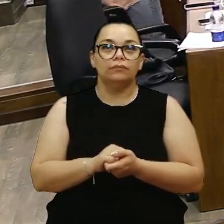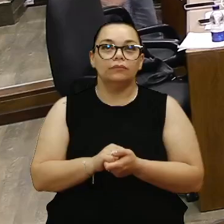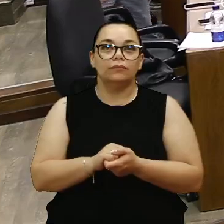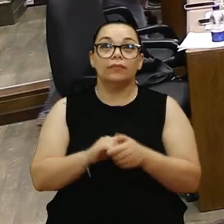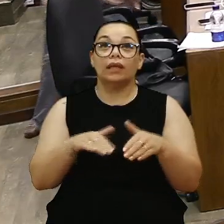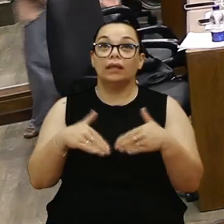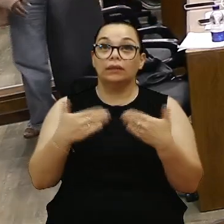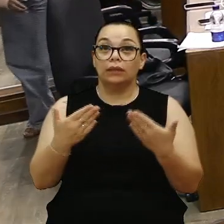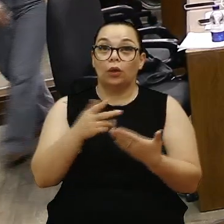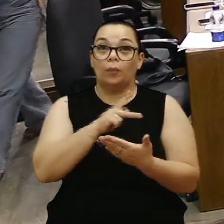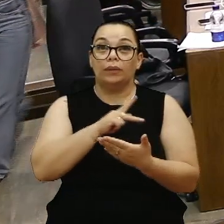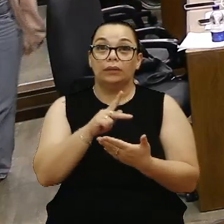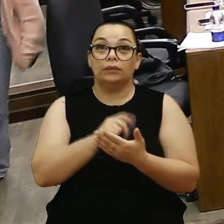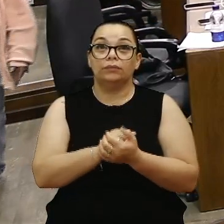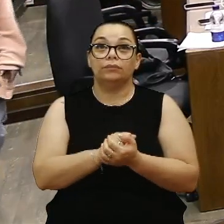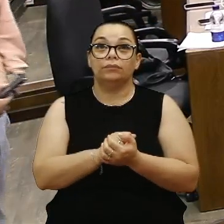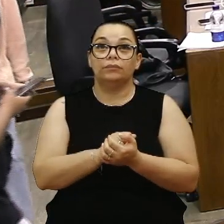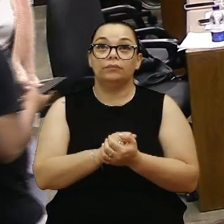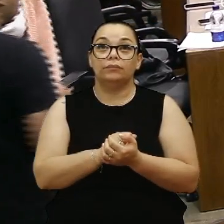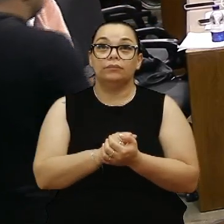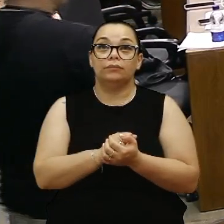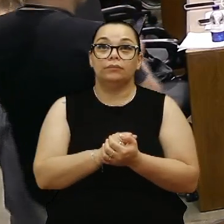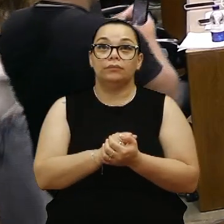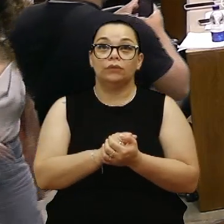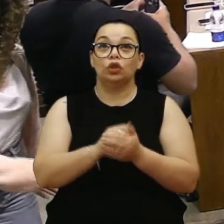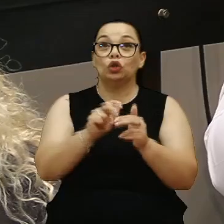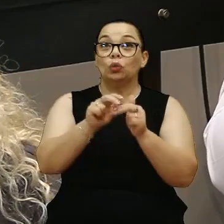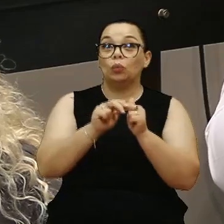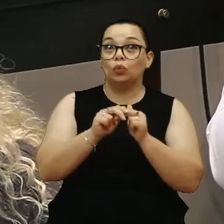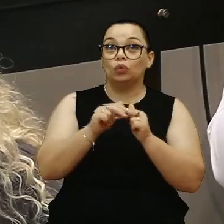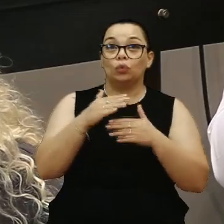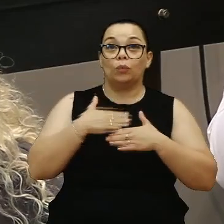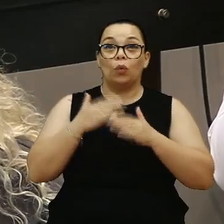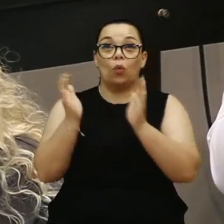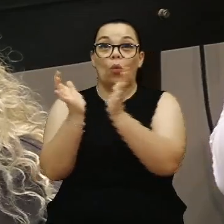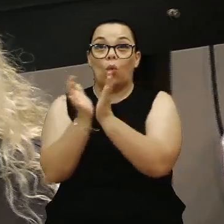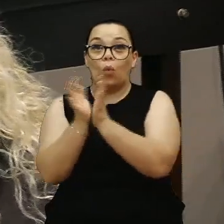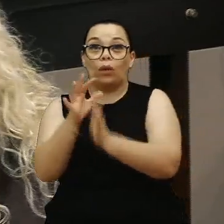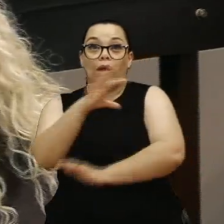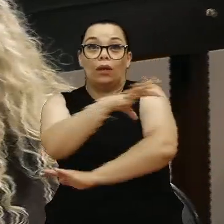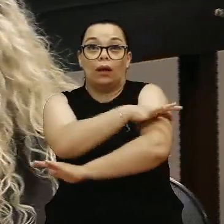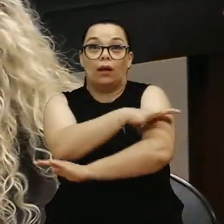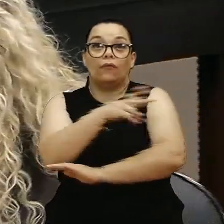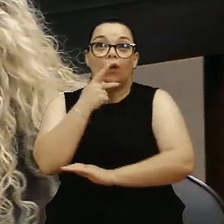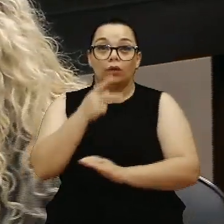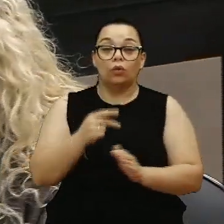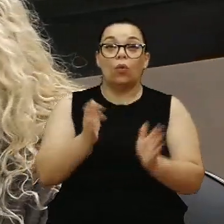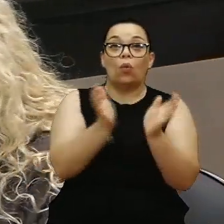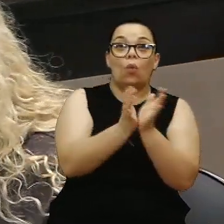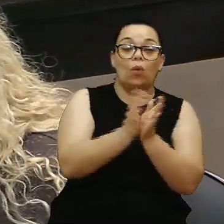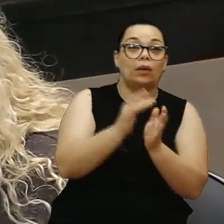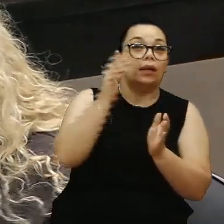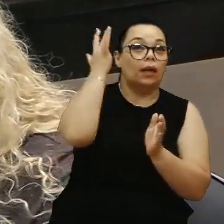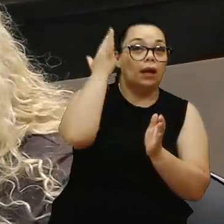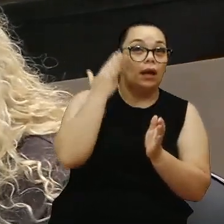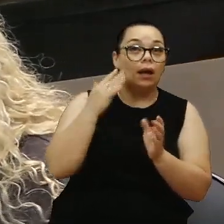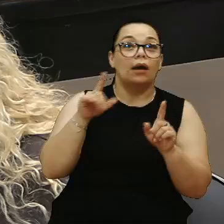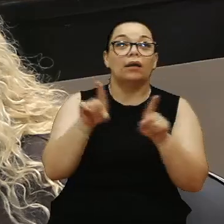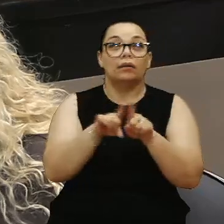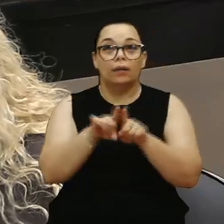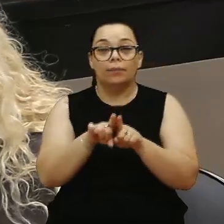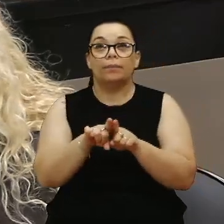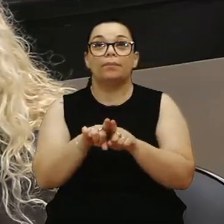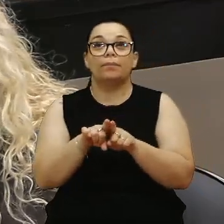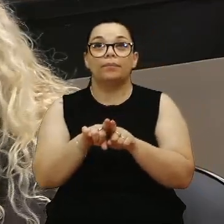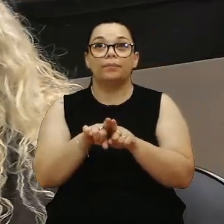Então, presidente, pelos motivos que o meu colega aqui, vereador Capitão, falou, pelos motivos que a minha colega de bancada, a vereadora Dai, falou